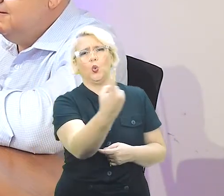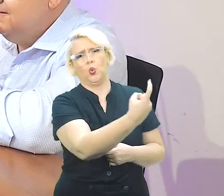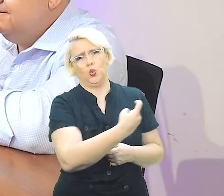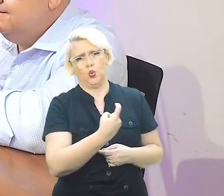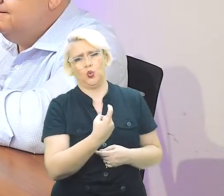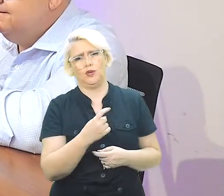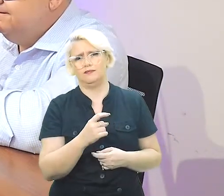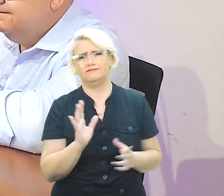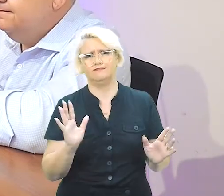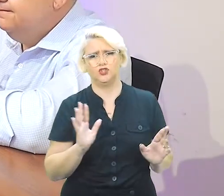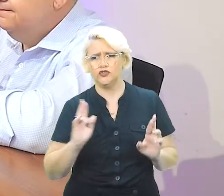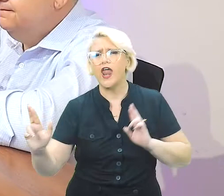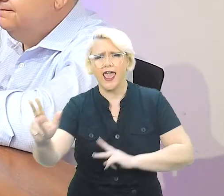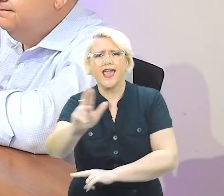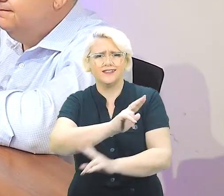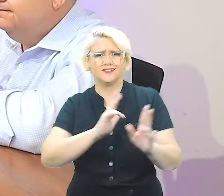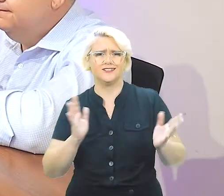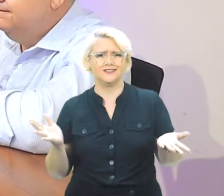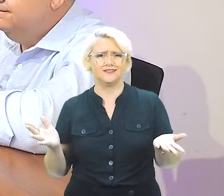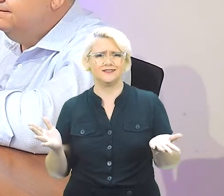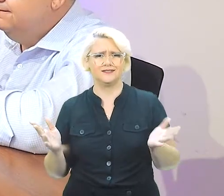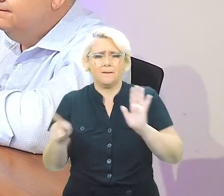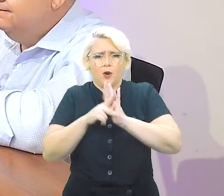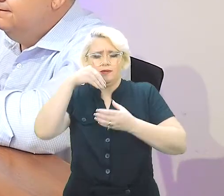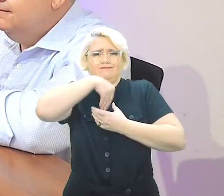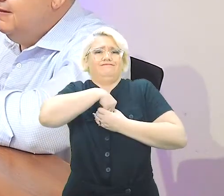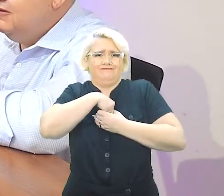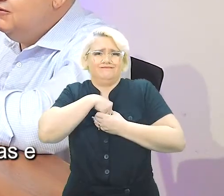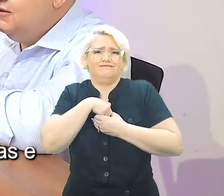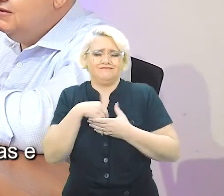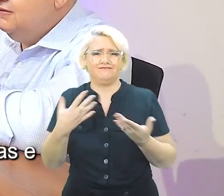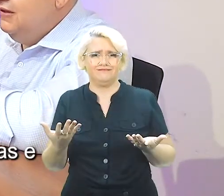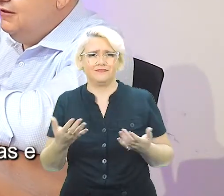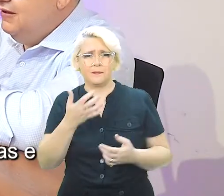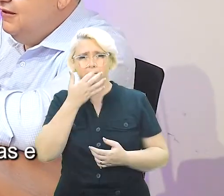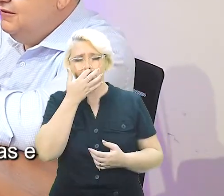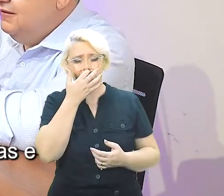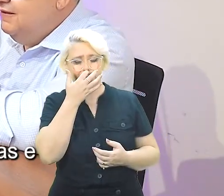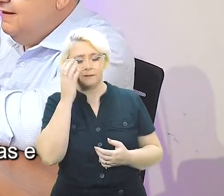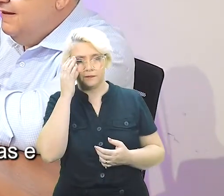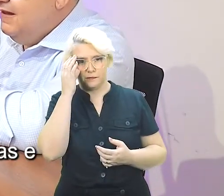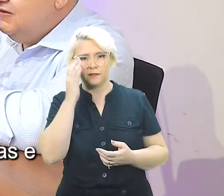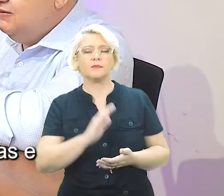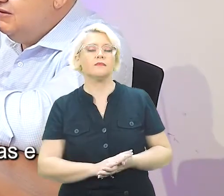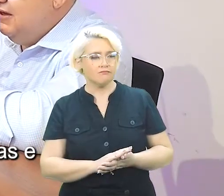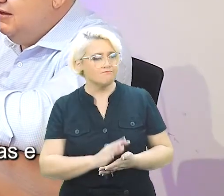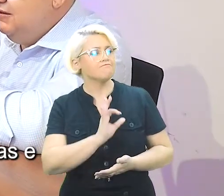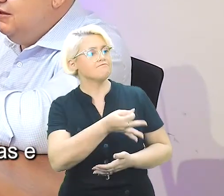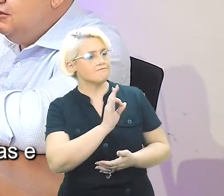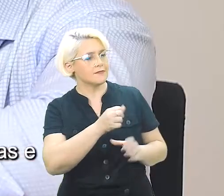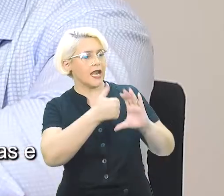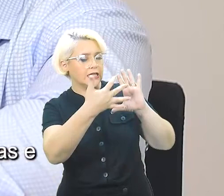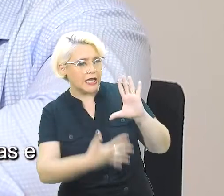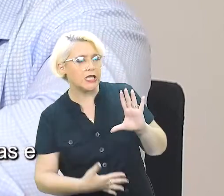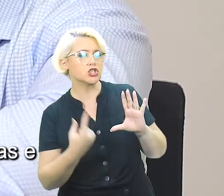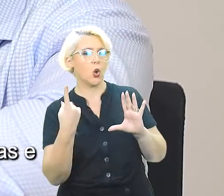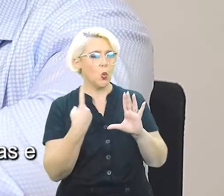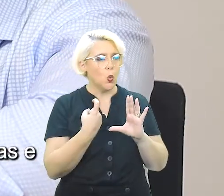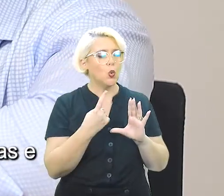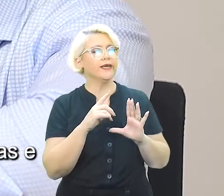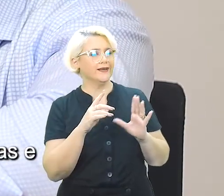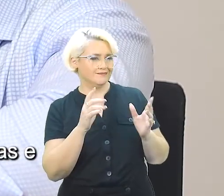Cada uma é uma na sua diferença. Na sua singularidade. Nas suas características, nas